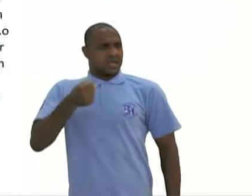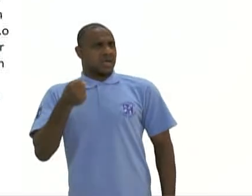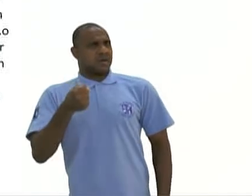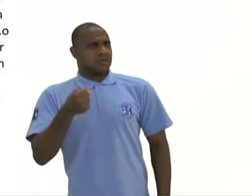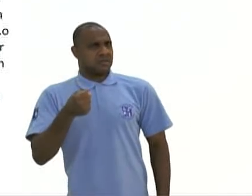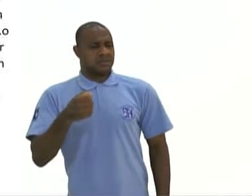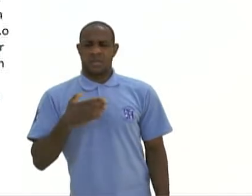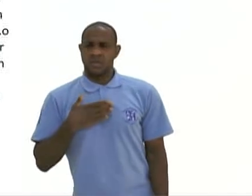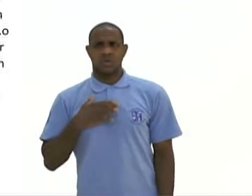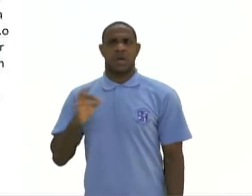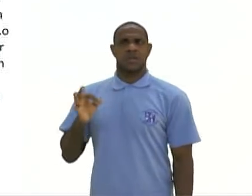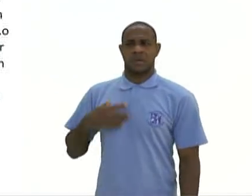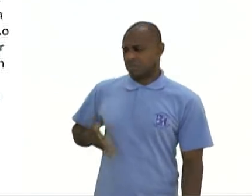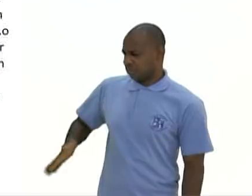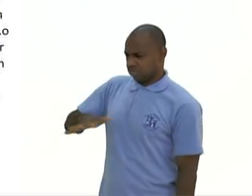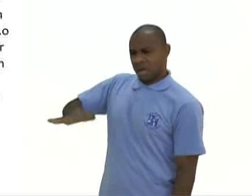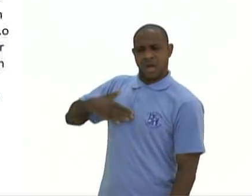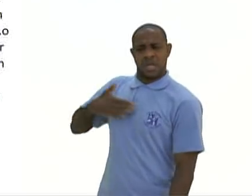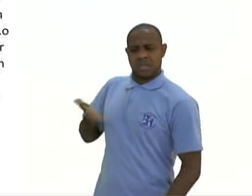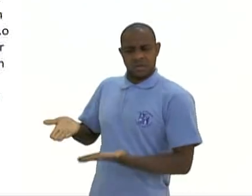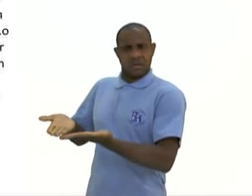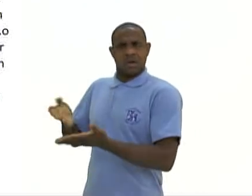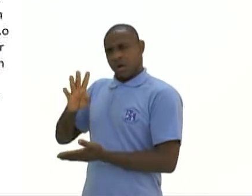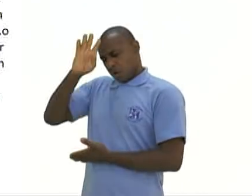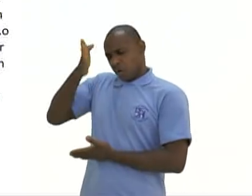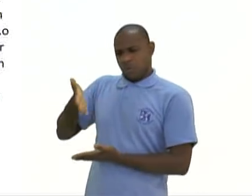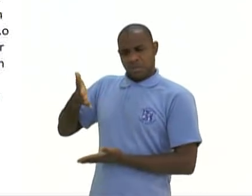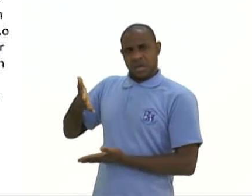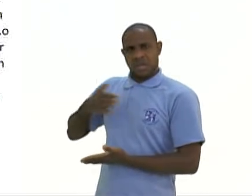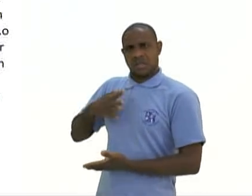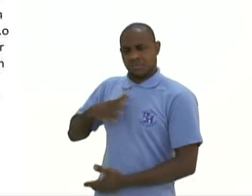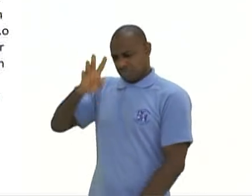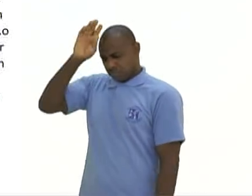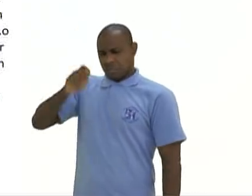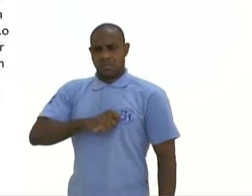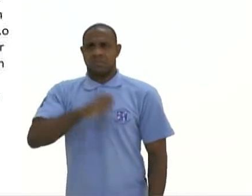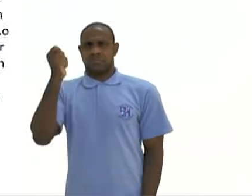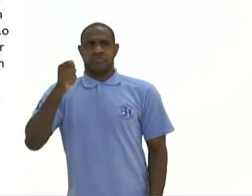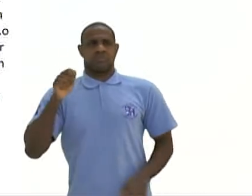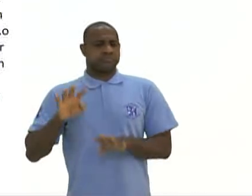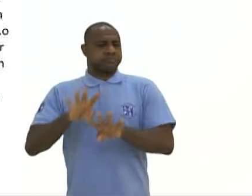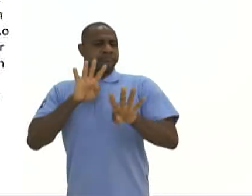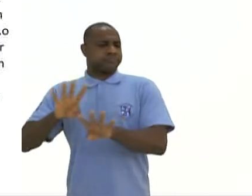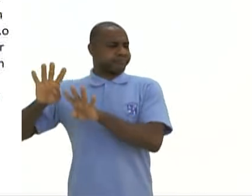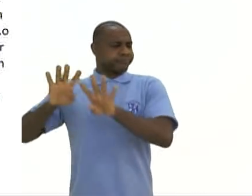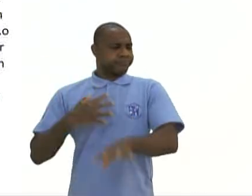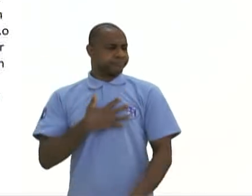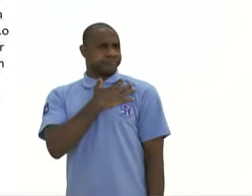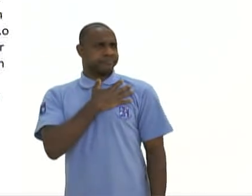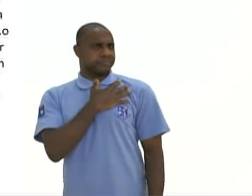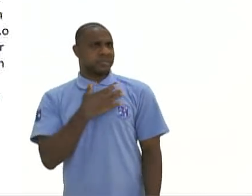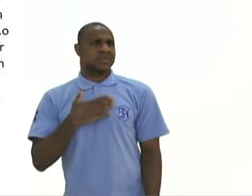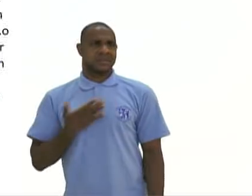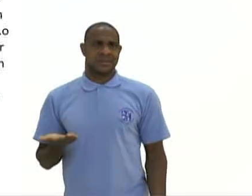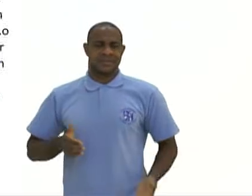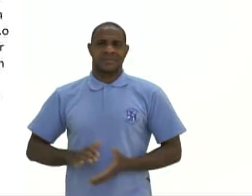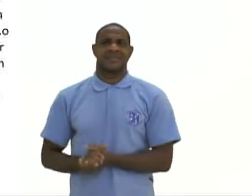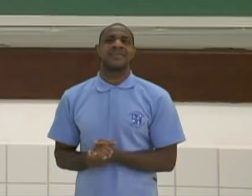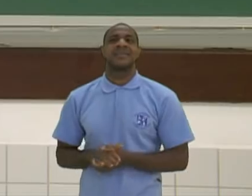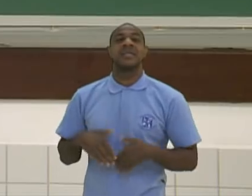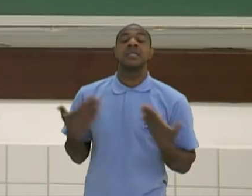nosso exército, nós temos máquinas de guerra, olha só, nós temos filosofia, olha só, nós temos termas públicas, nós tomamos banho. Não, estou